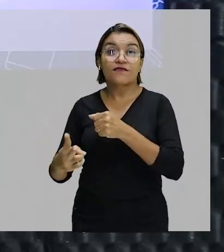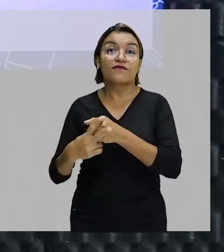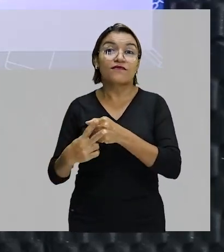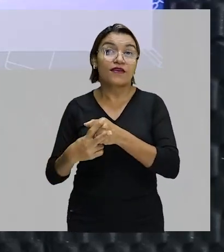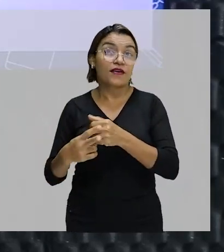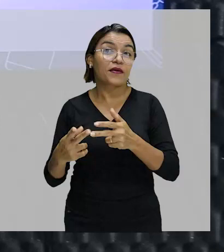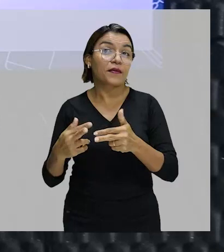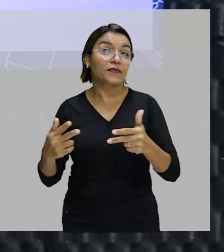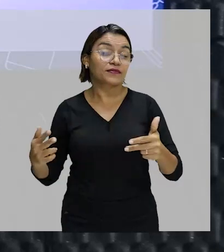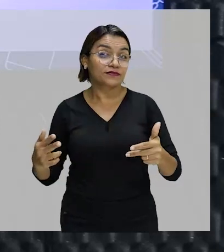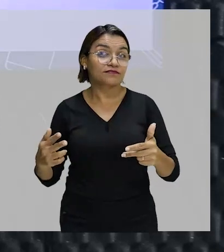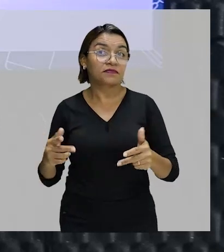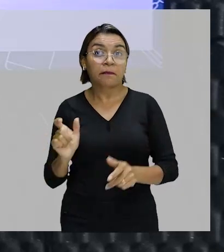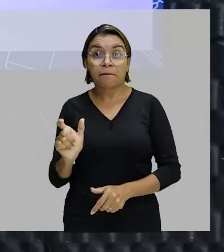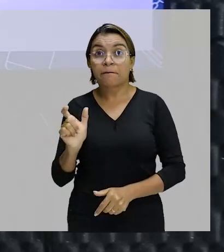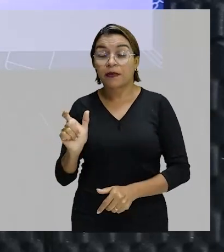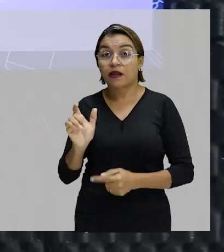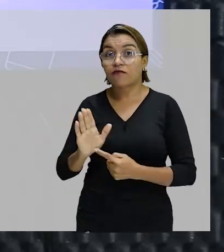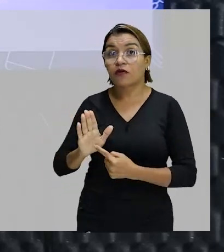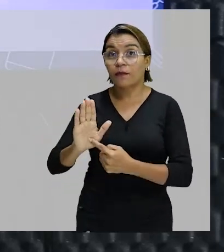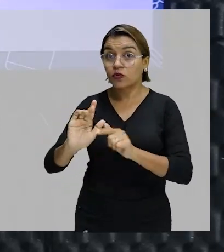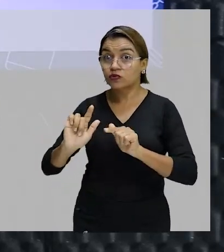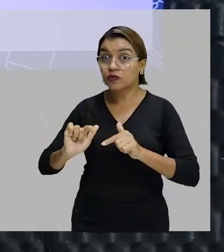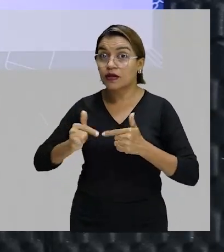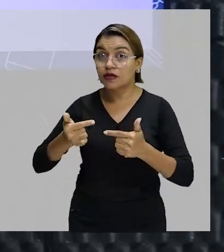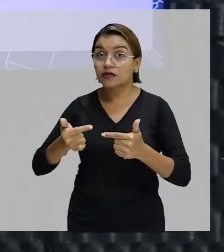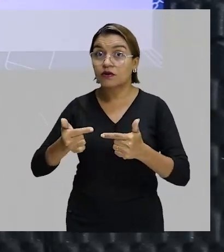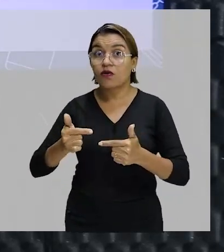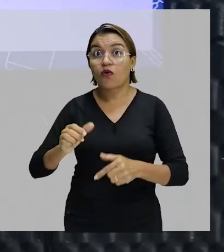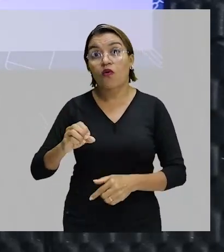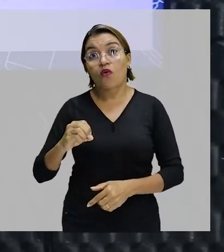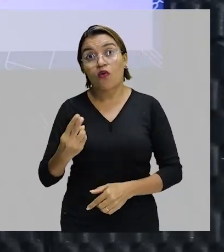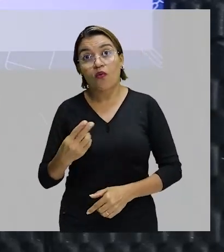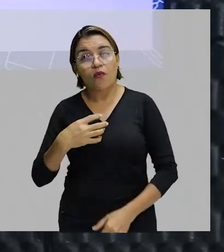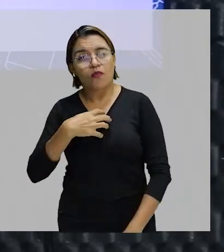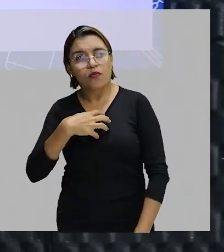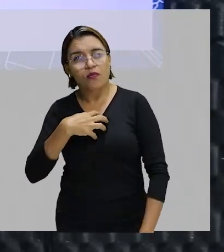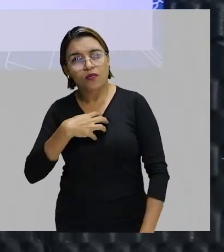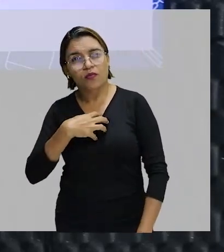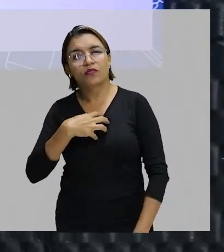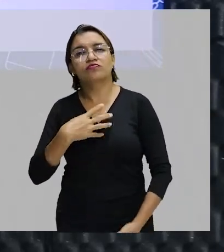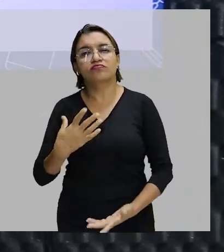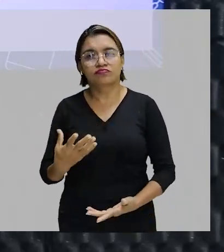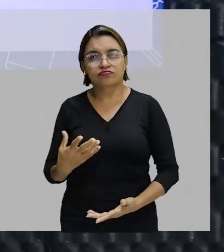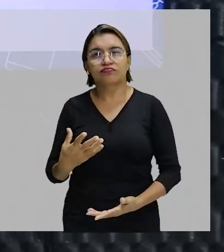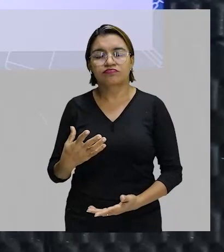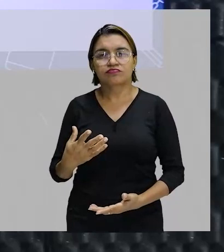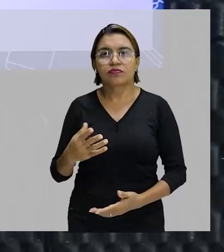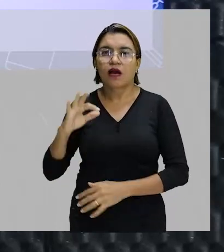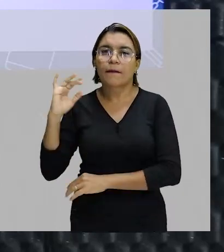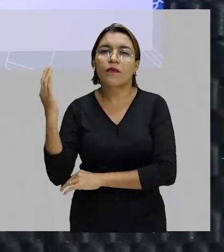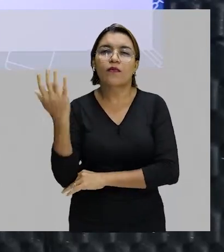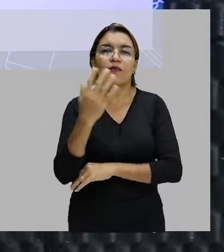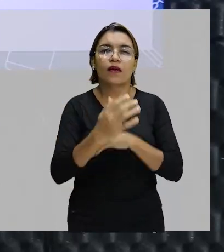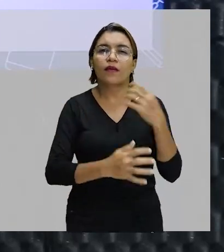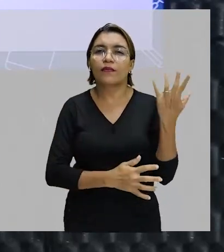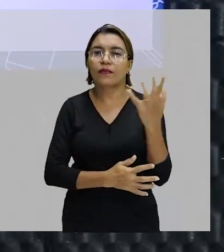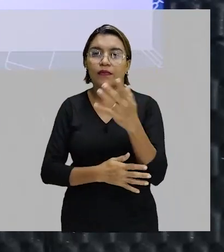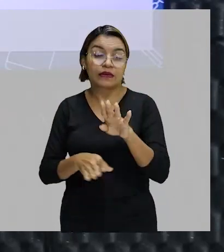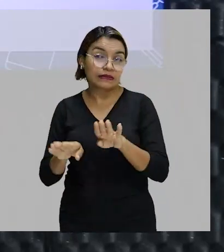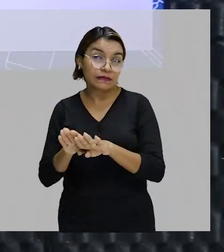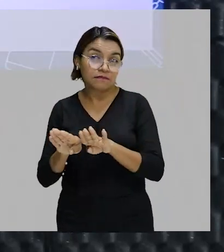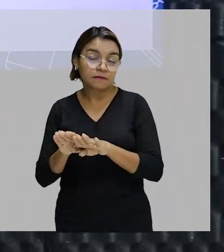que são verbos? Palavras que indicam ação ou estado, ou como nós vemos em português, fenômenos da natureza.